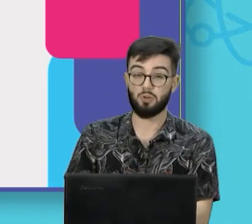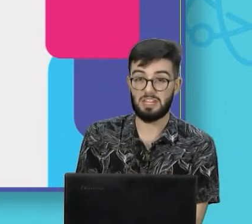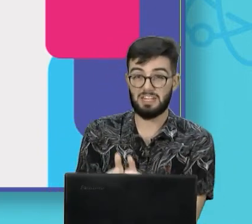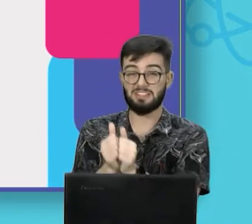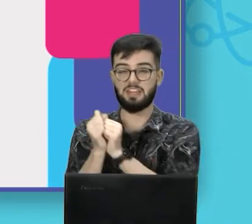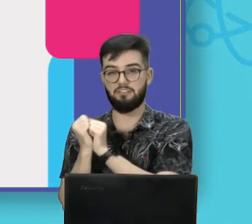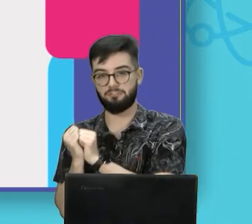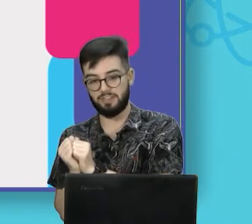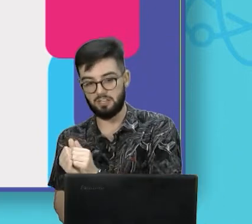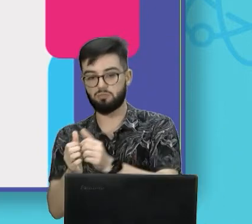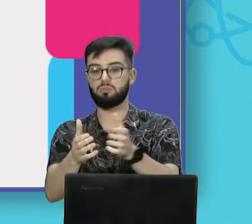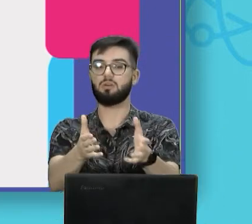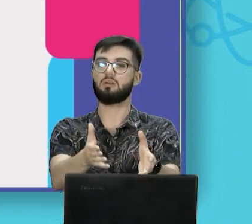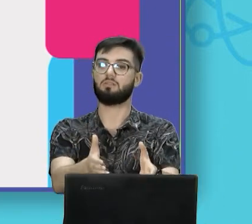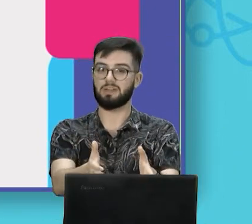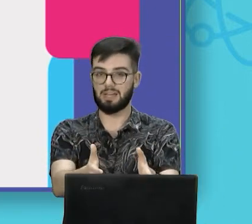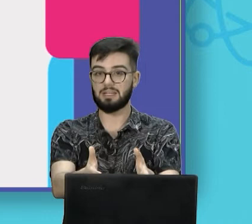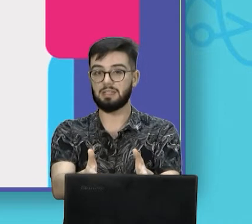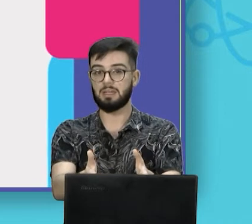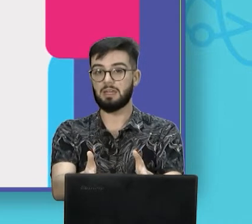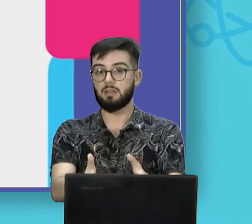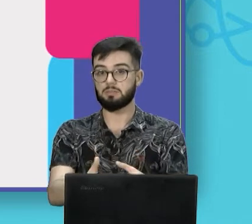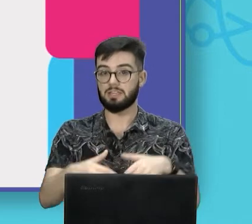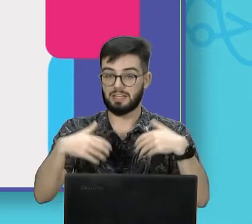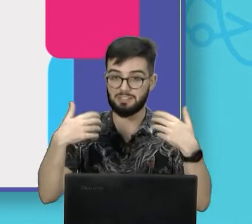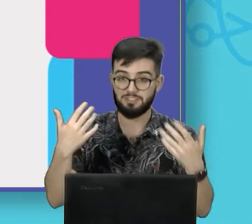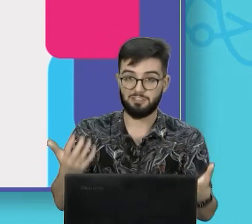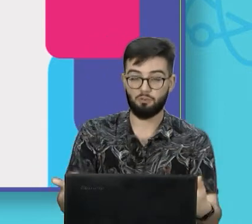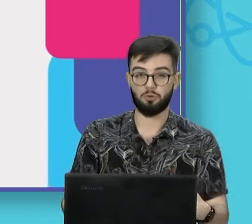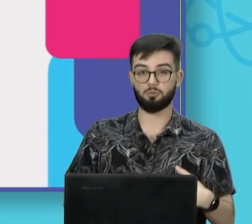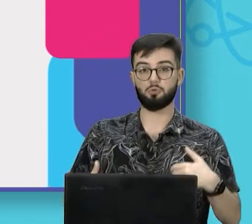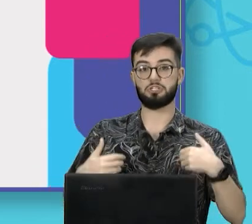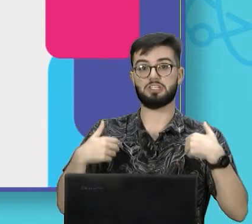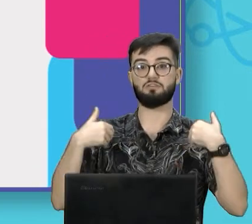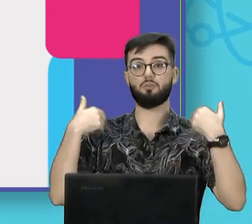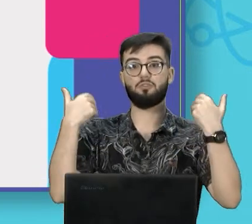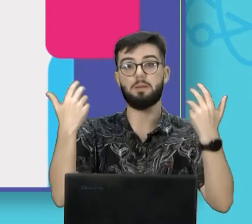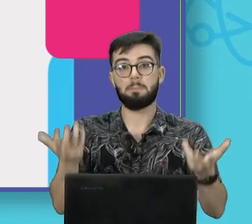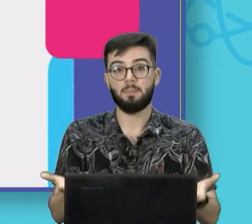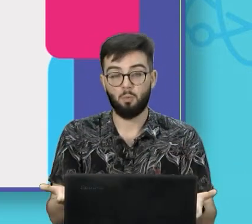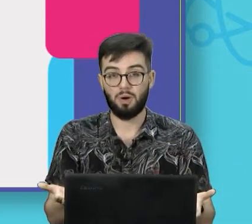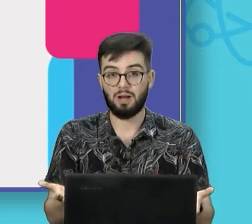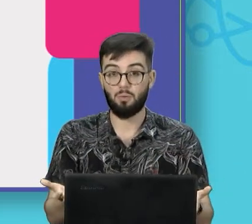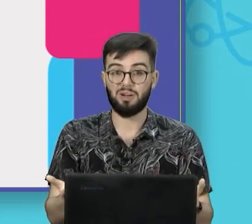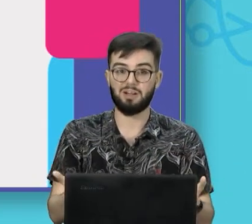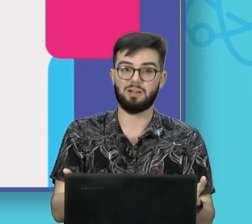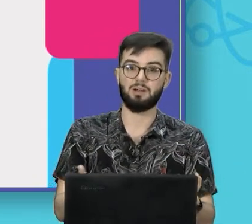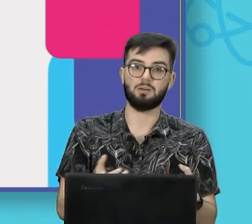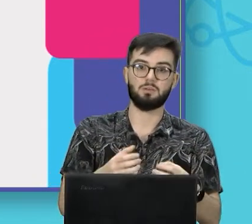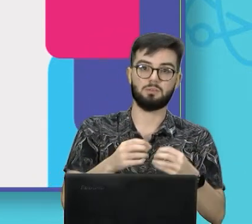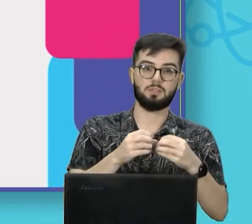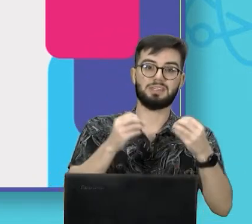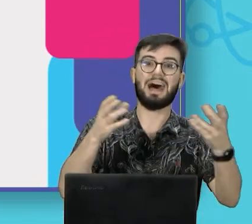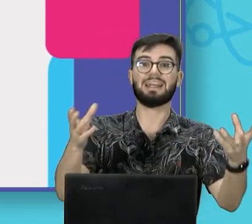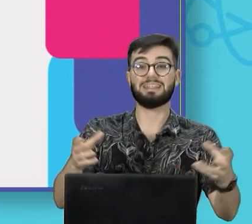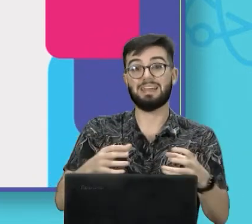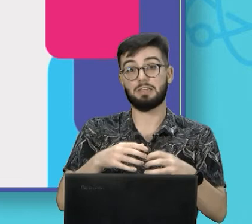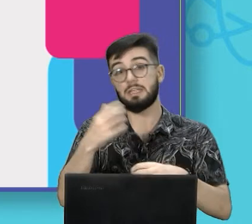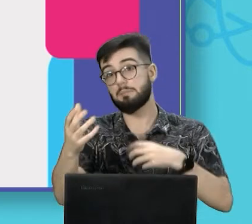do capitalismo e esse reflexo vai estar aqui tentativa desenvolver indústrias envolver uma